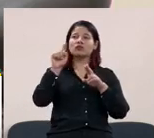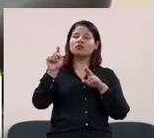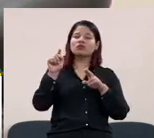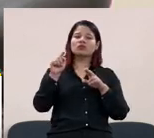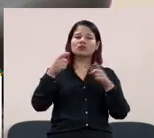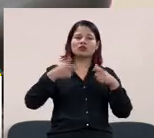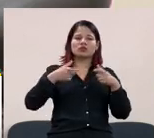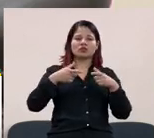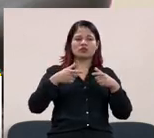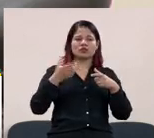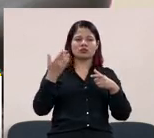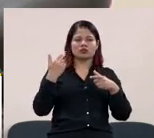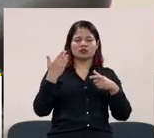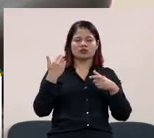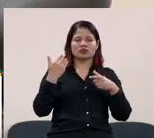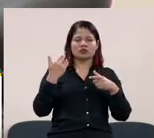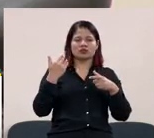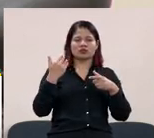era,